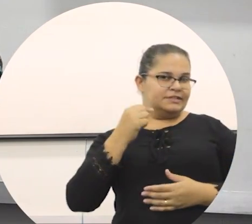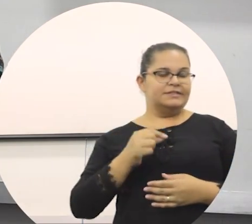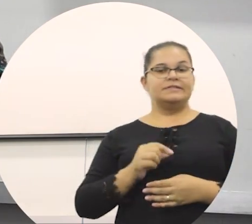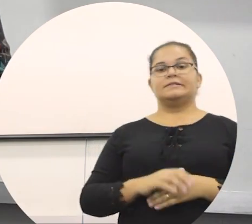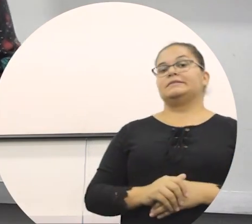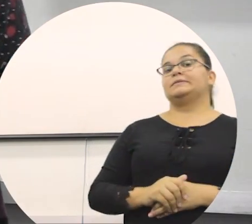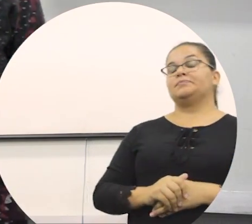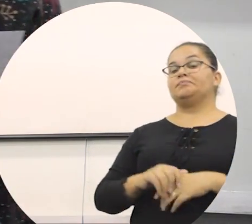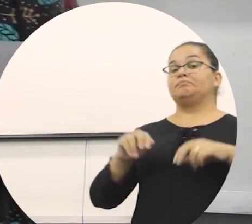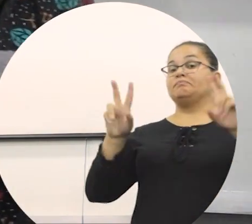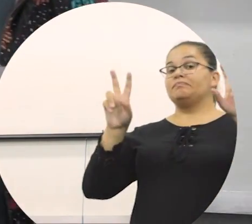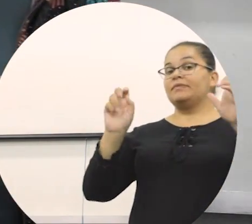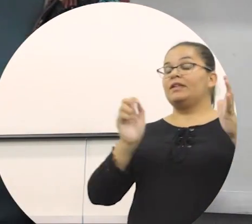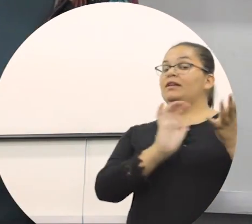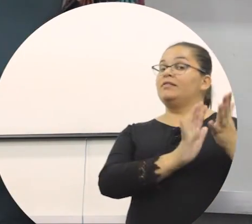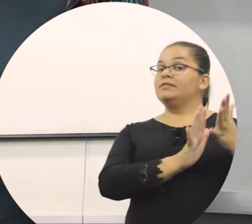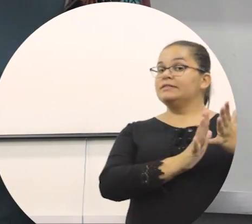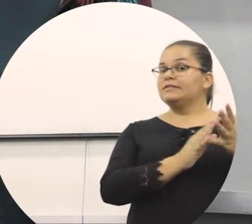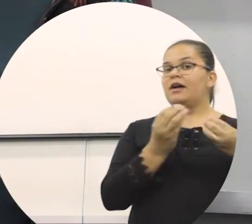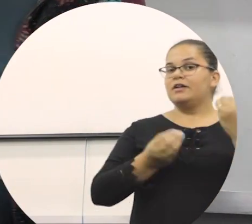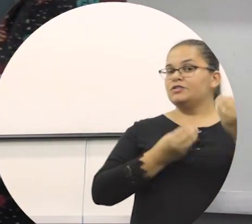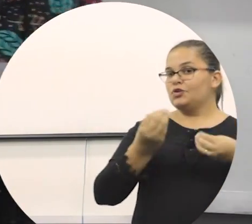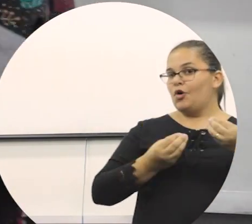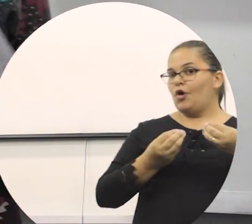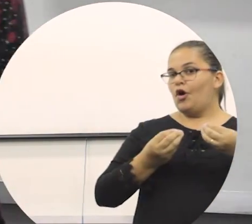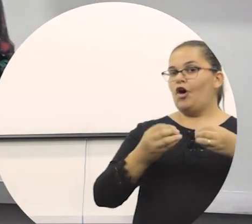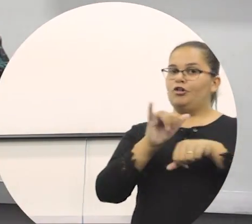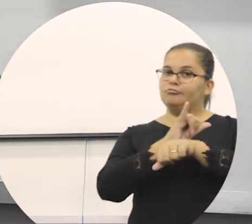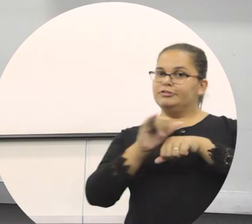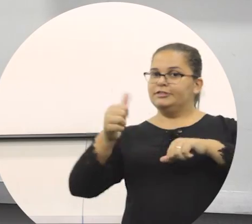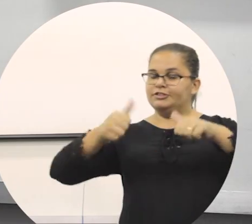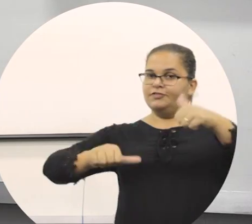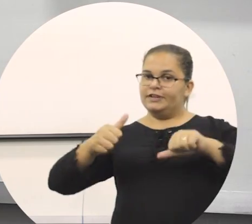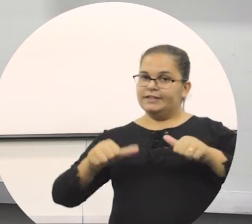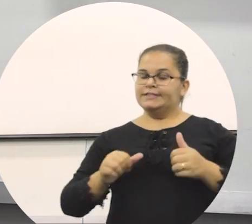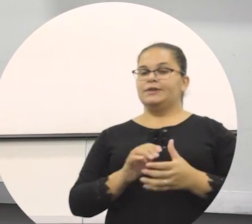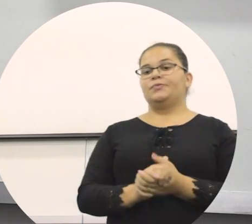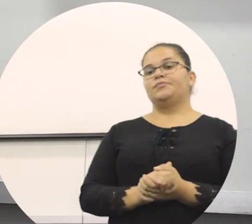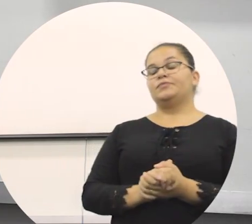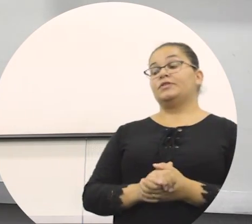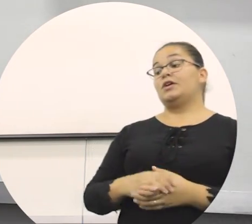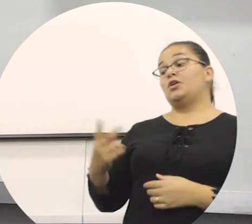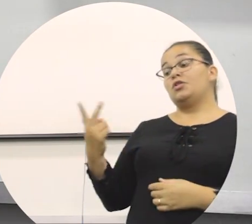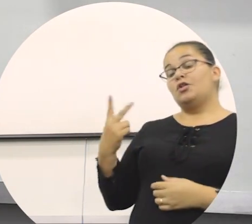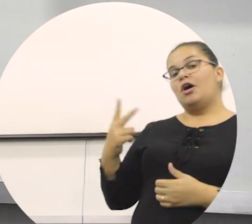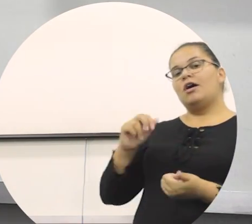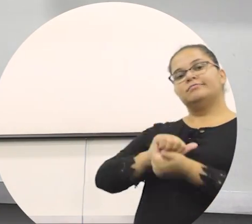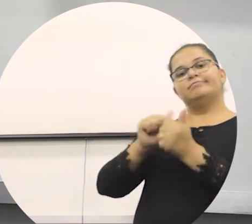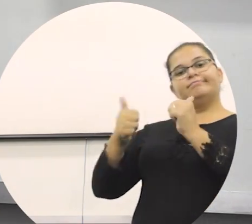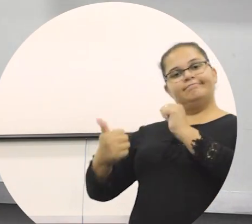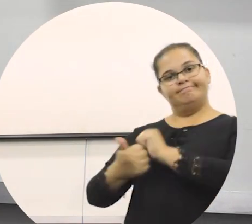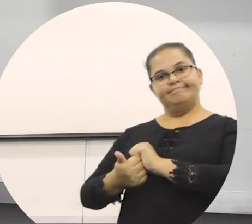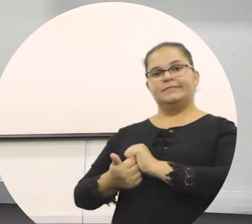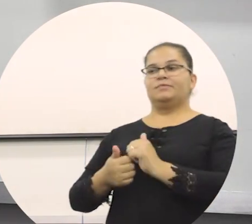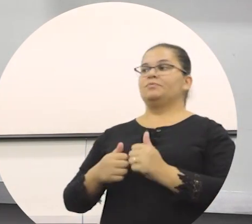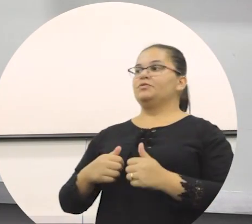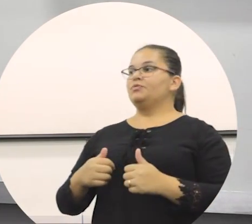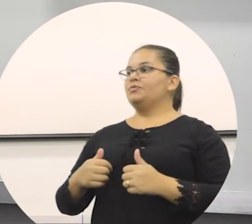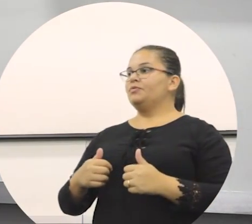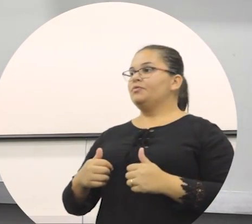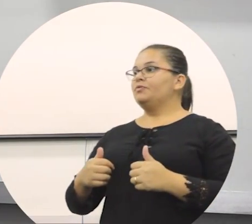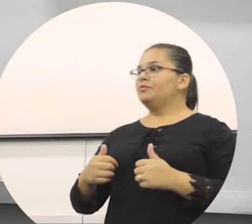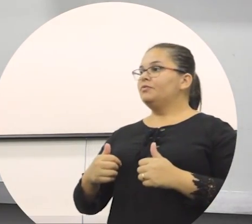Língua de Sinais e Instrumentos de Avaliação. Ela faz na clínica, a gente tentou fazer uma adaptação, mas a gente usou aquele material,